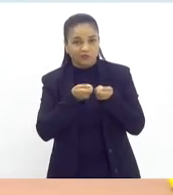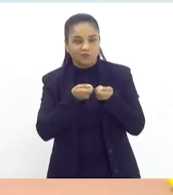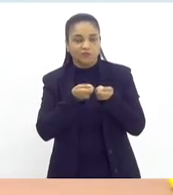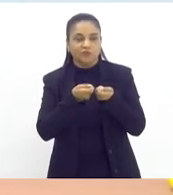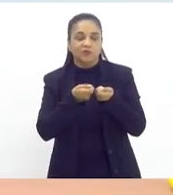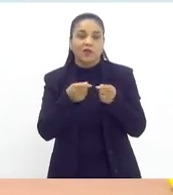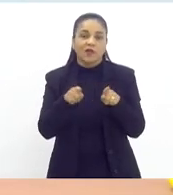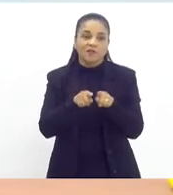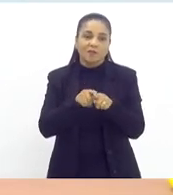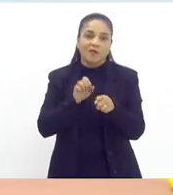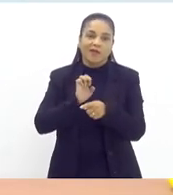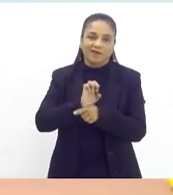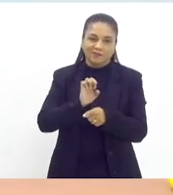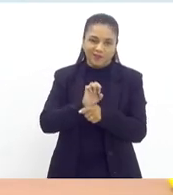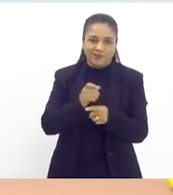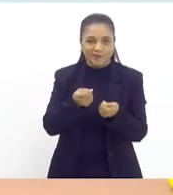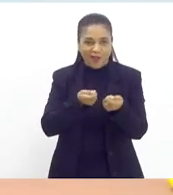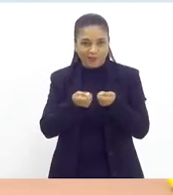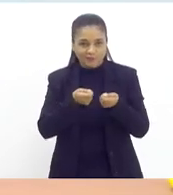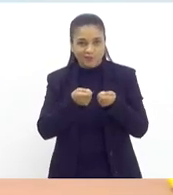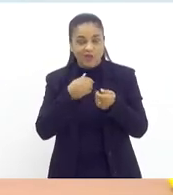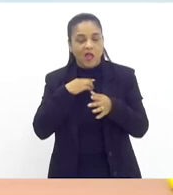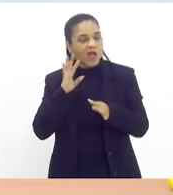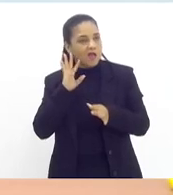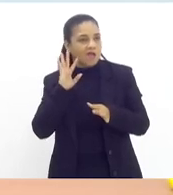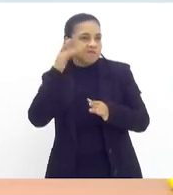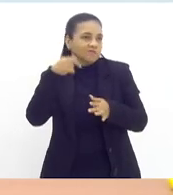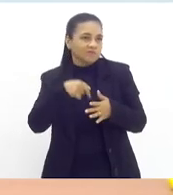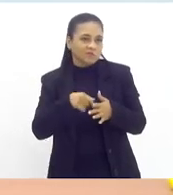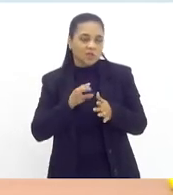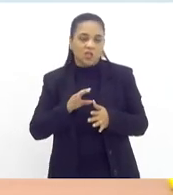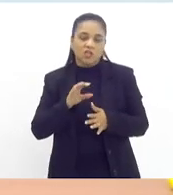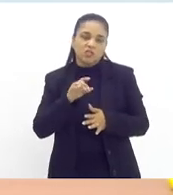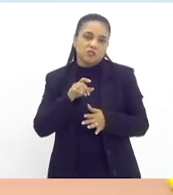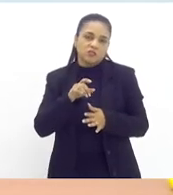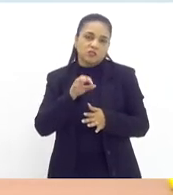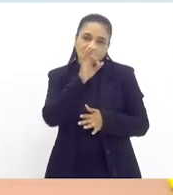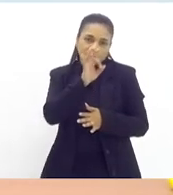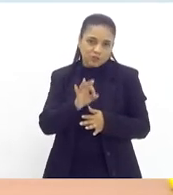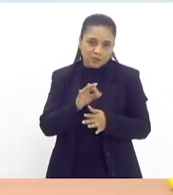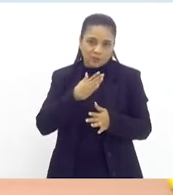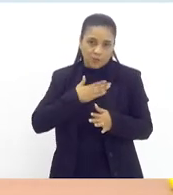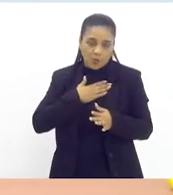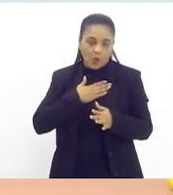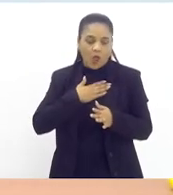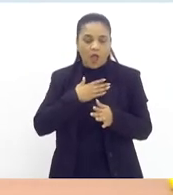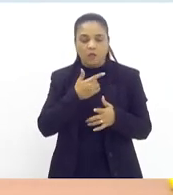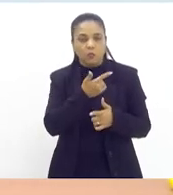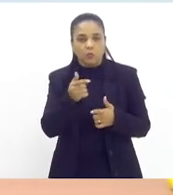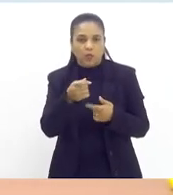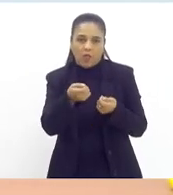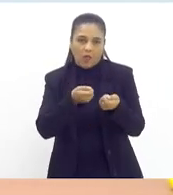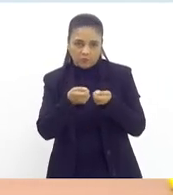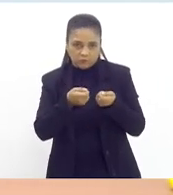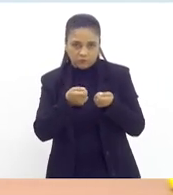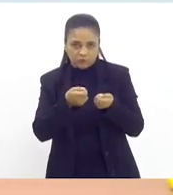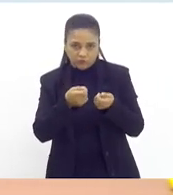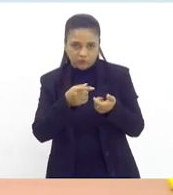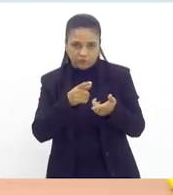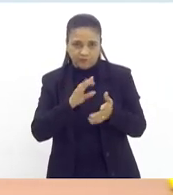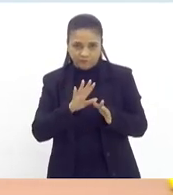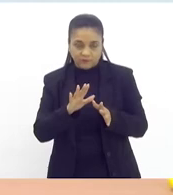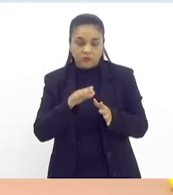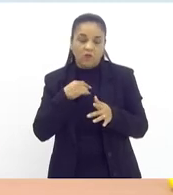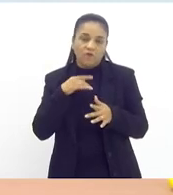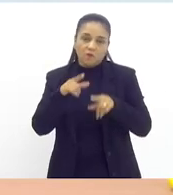alíquota do estado do município. Se o estado quiser definir, não, minha alíquota é X%, neste caso não tem esse ajuste automático. Mas aí fica como uma opção para os